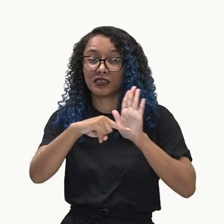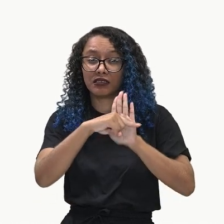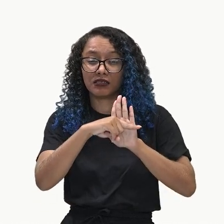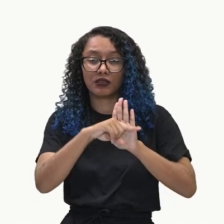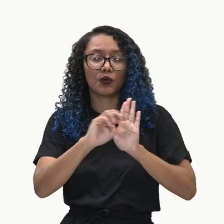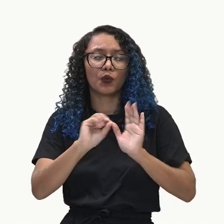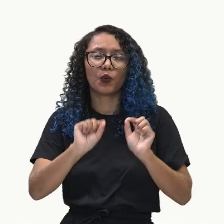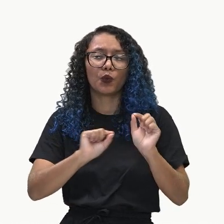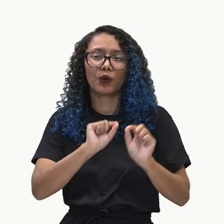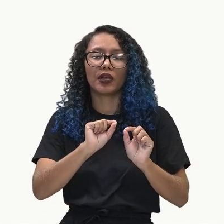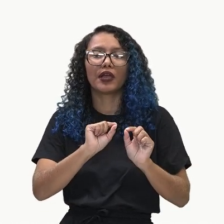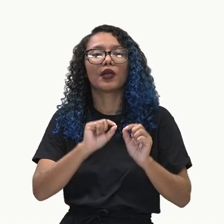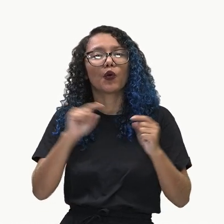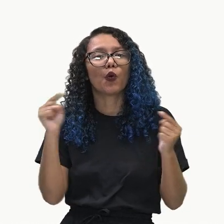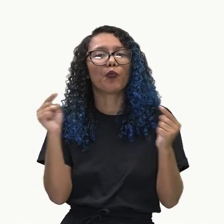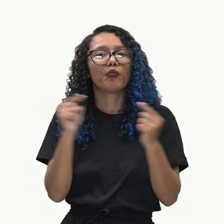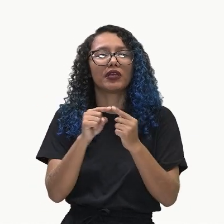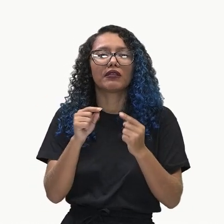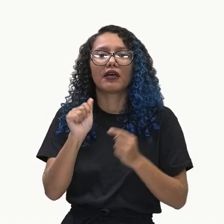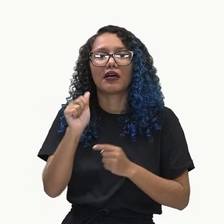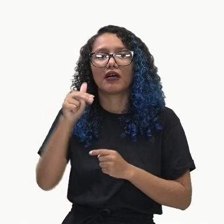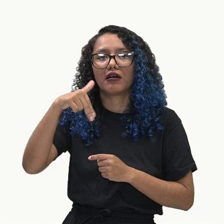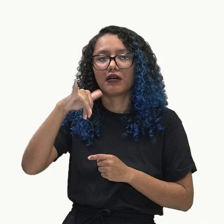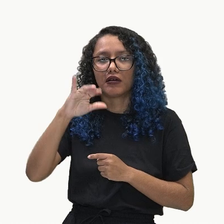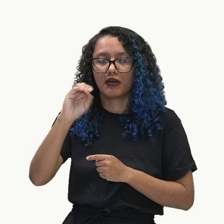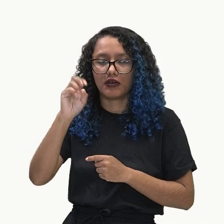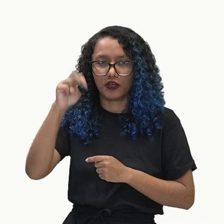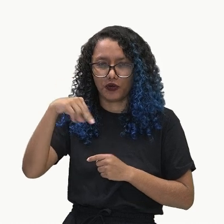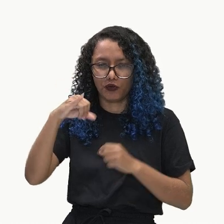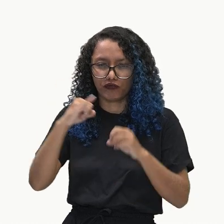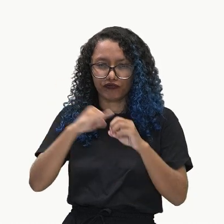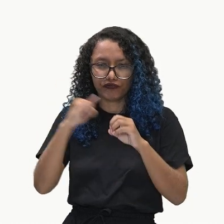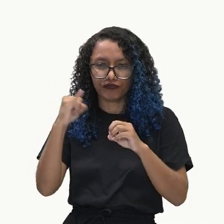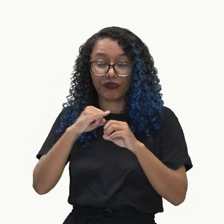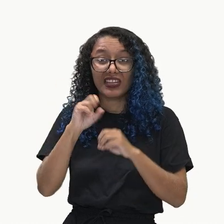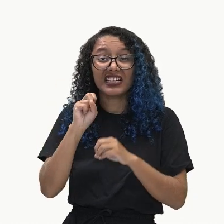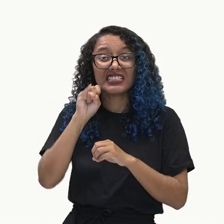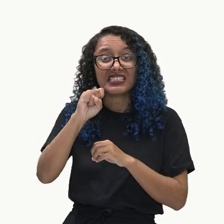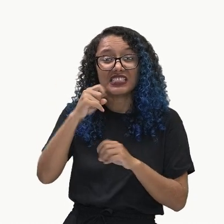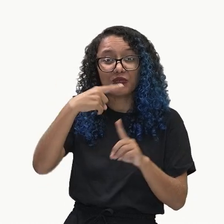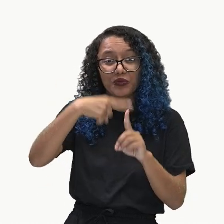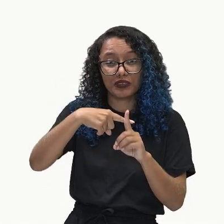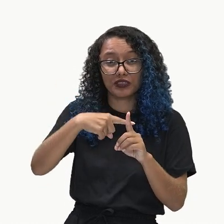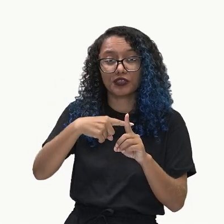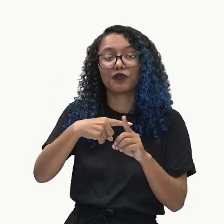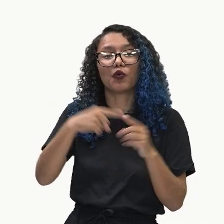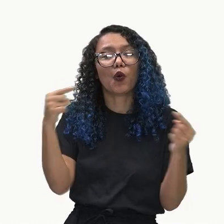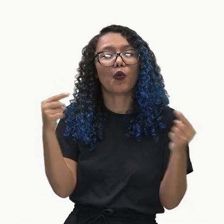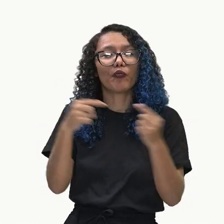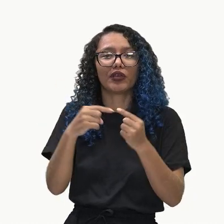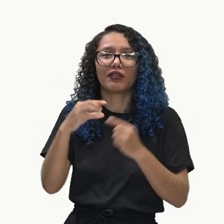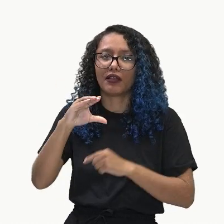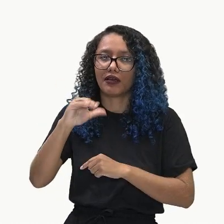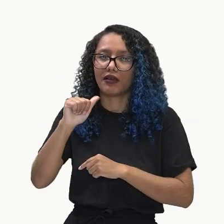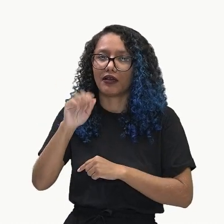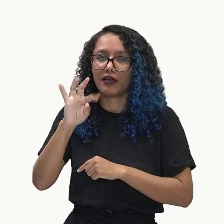um ânion. Se está positivo, significa que é um cátion,